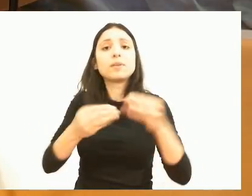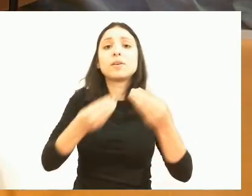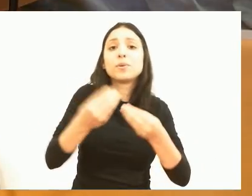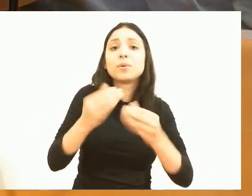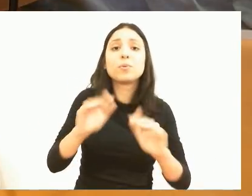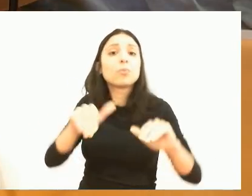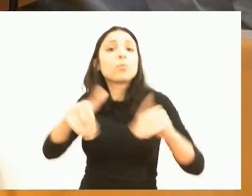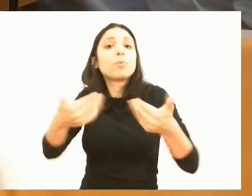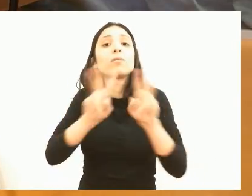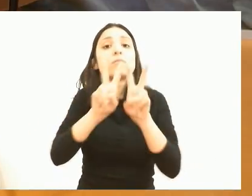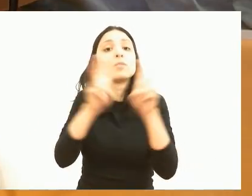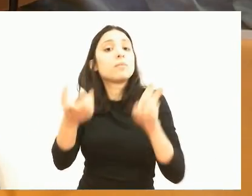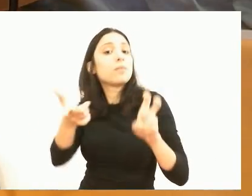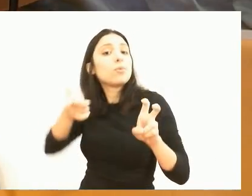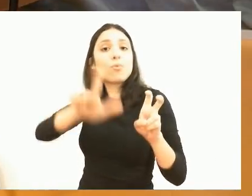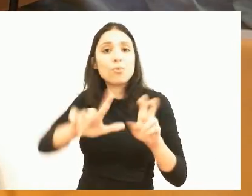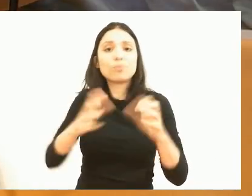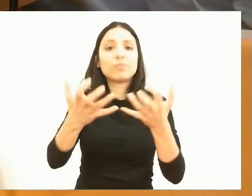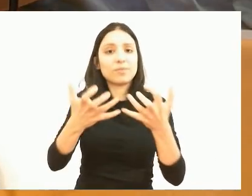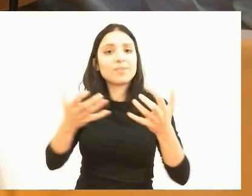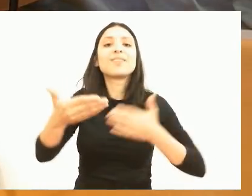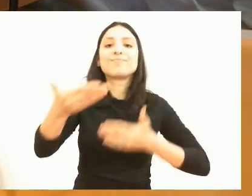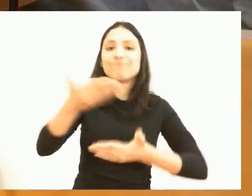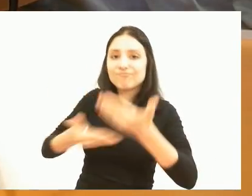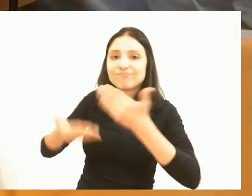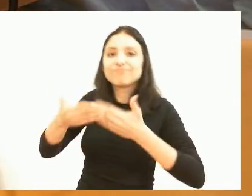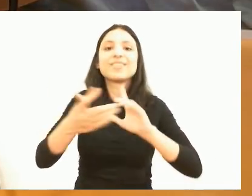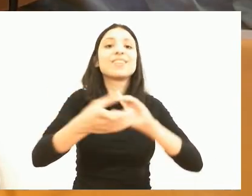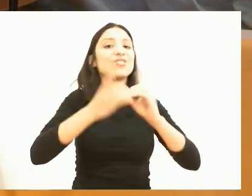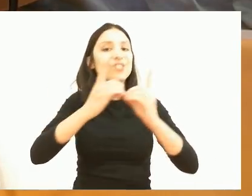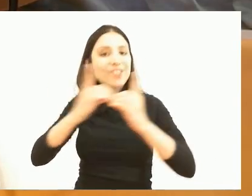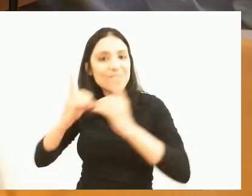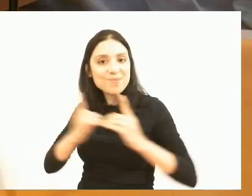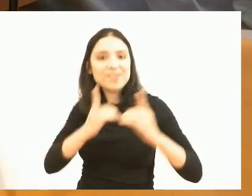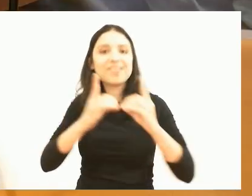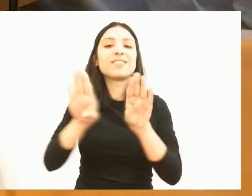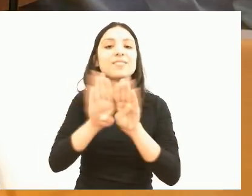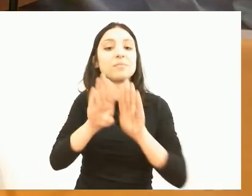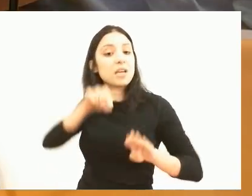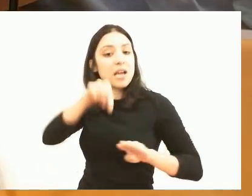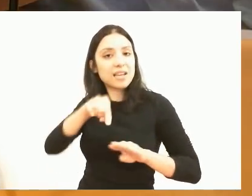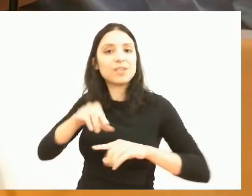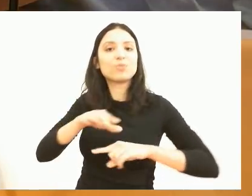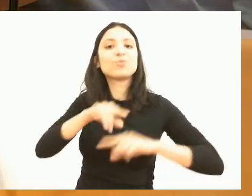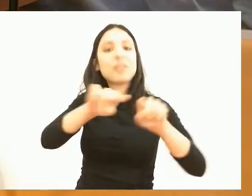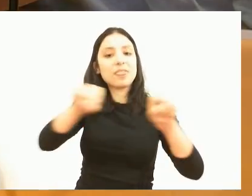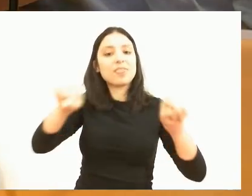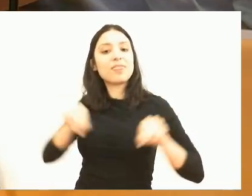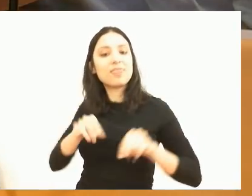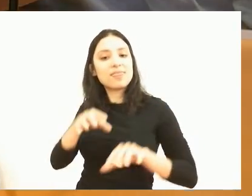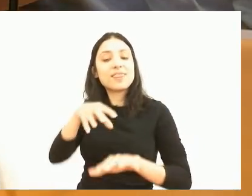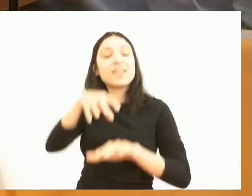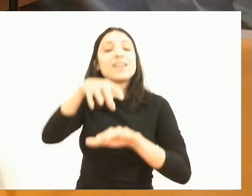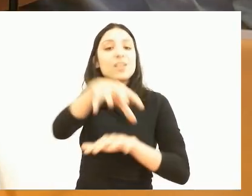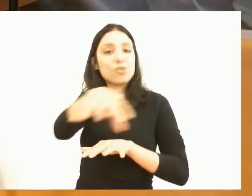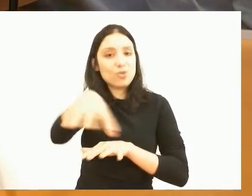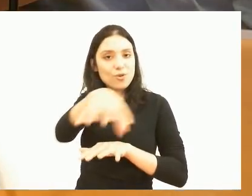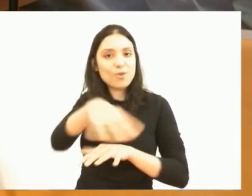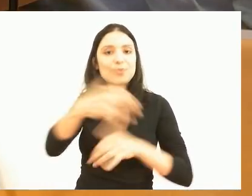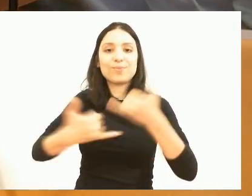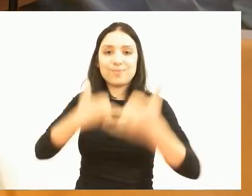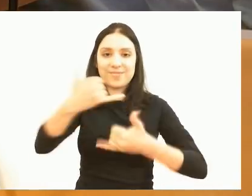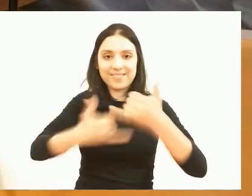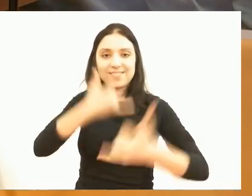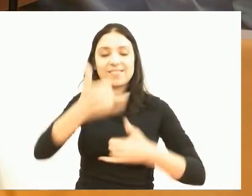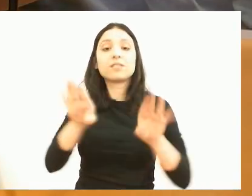de estar discutindo com a gente dialogando com o território de brincar é alimentem nosso olhar para aquilo quais